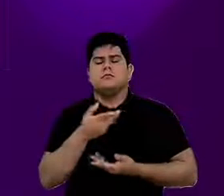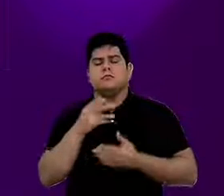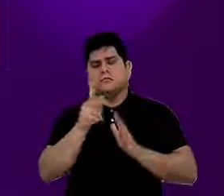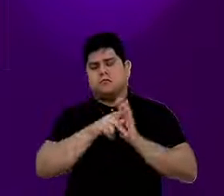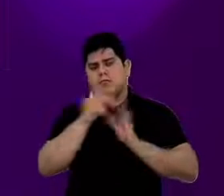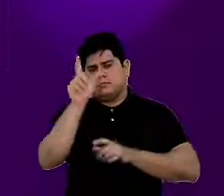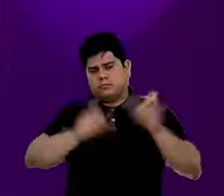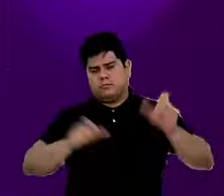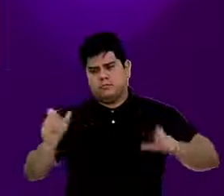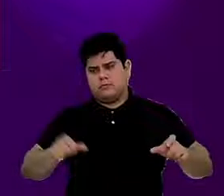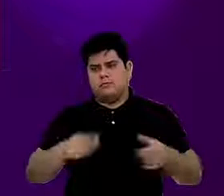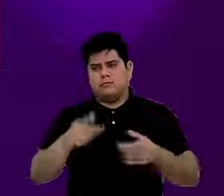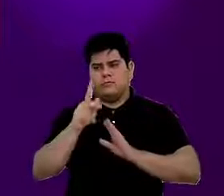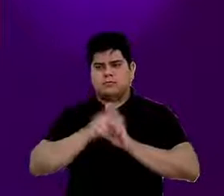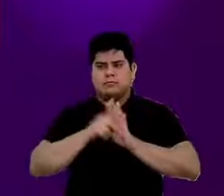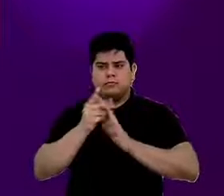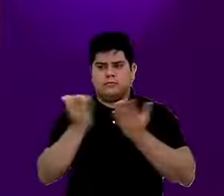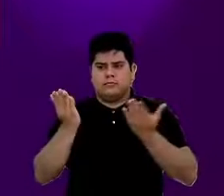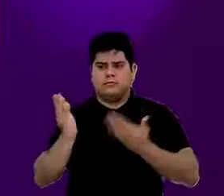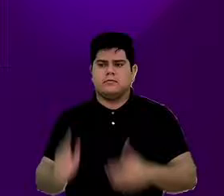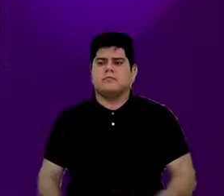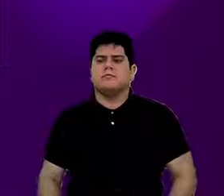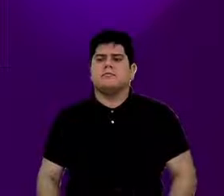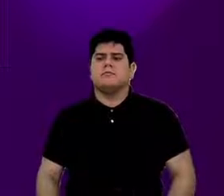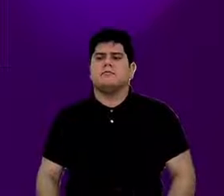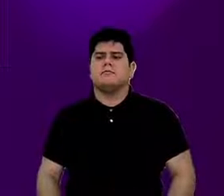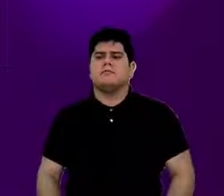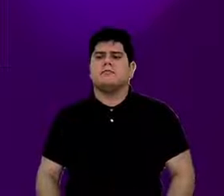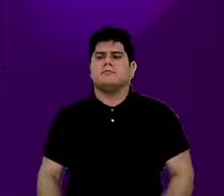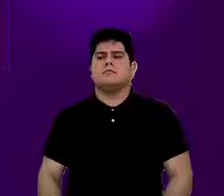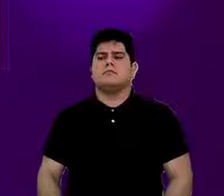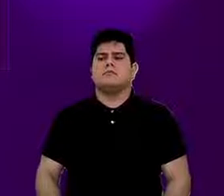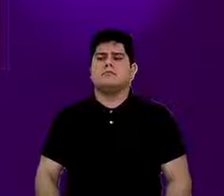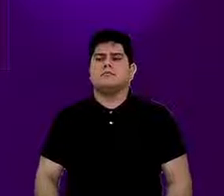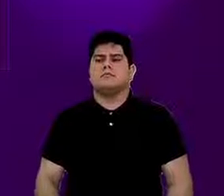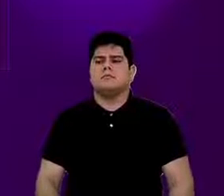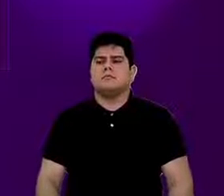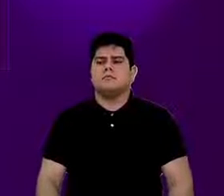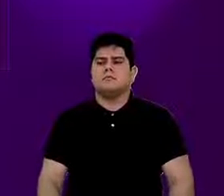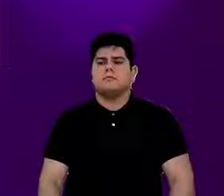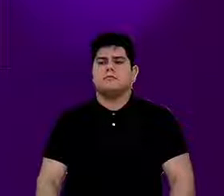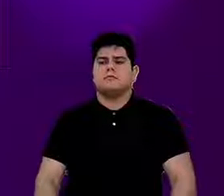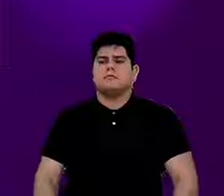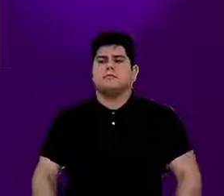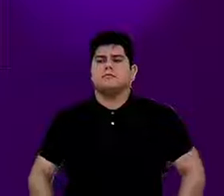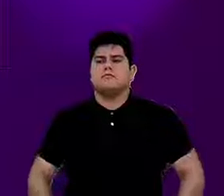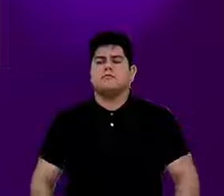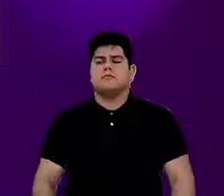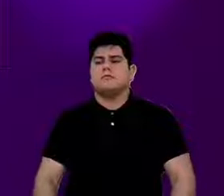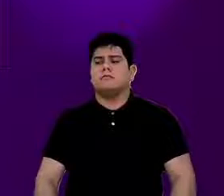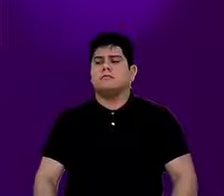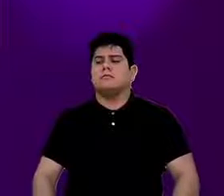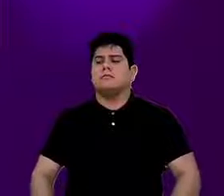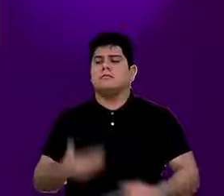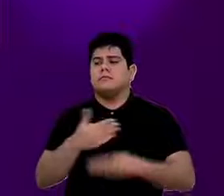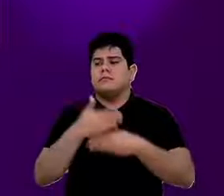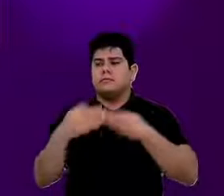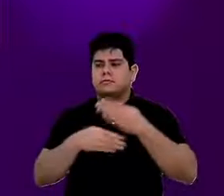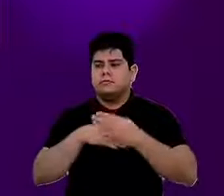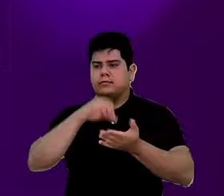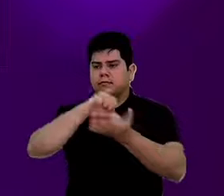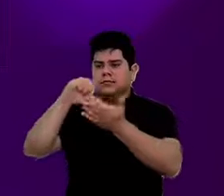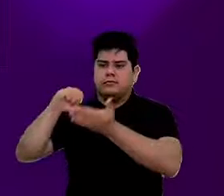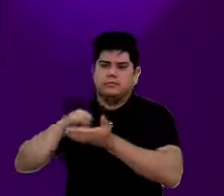esse projeto da cardio-oncologia. Então, isso é uma tendência mundial, aqui nesse slide estão especificadas as clínicas,